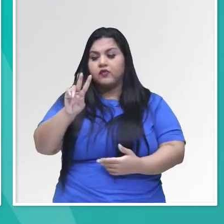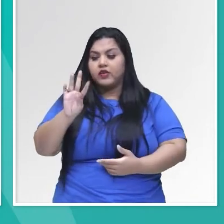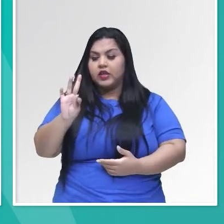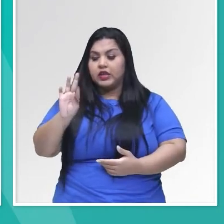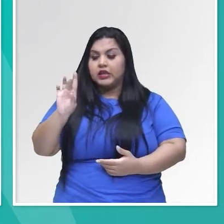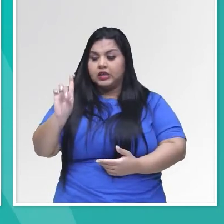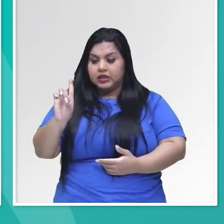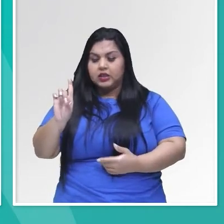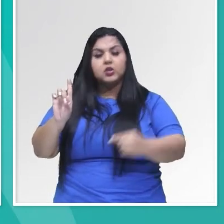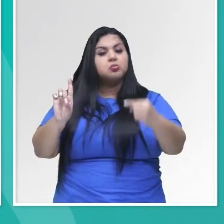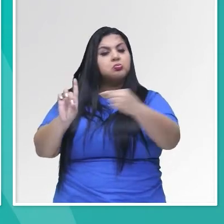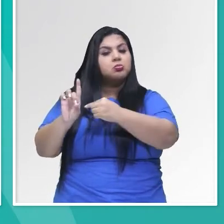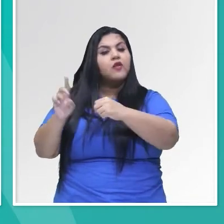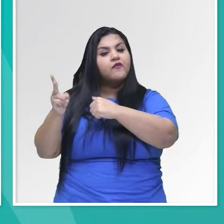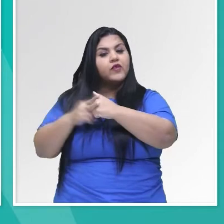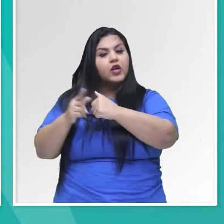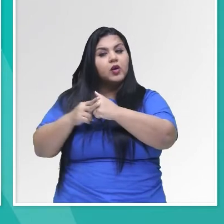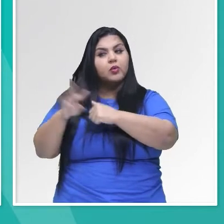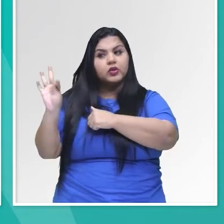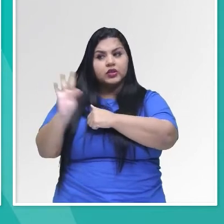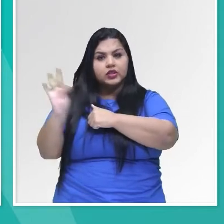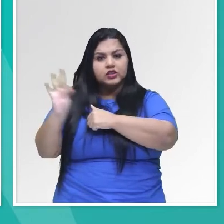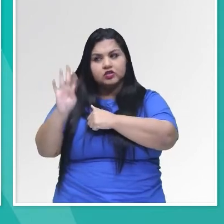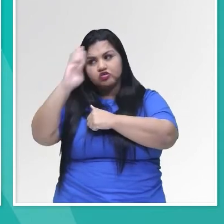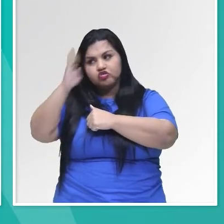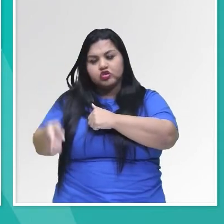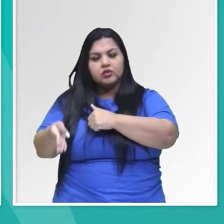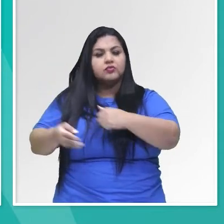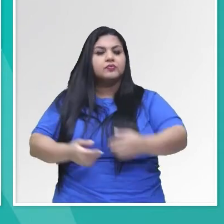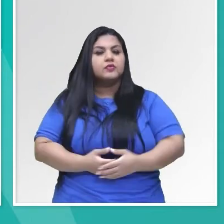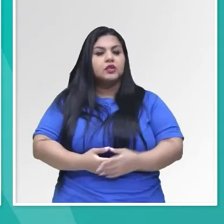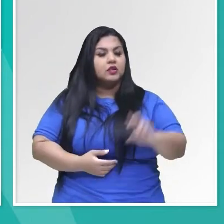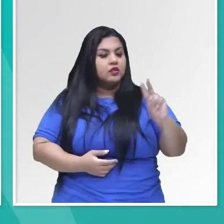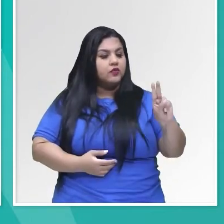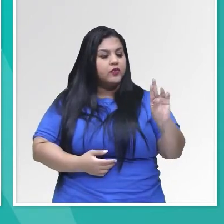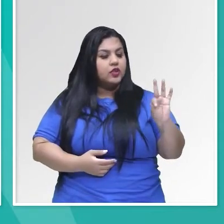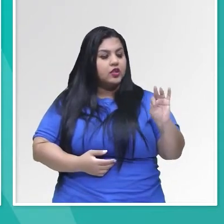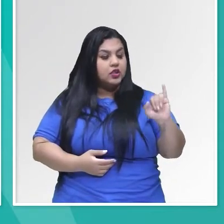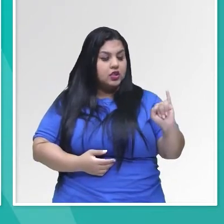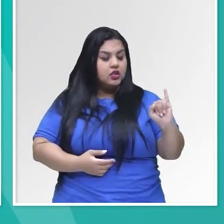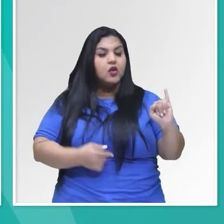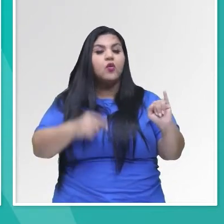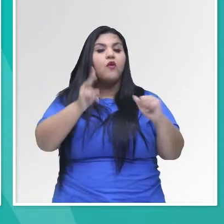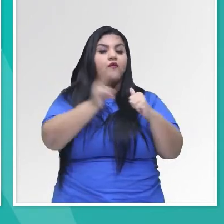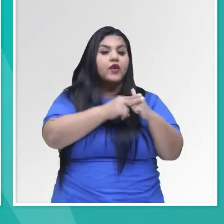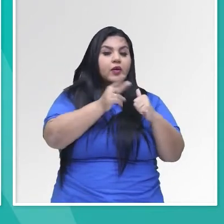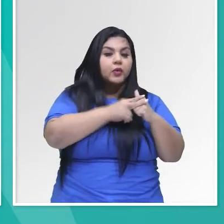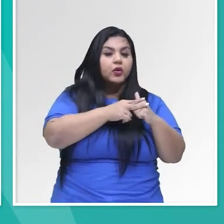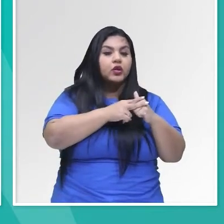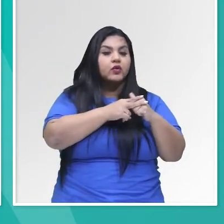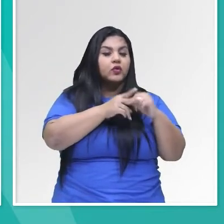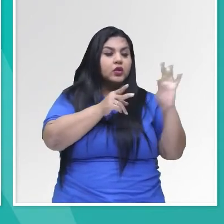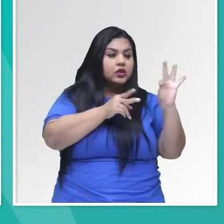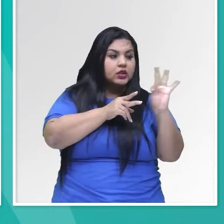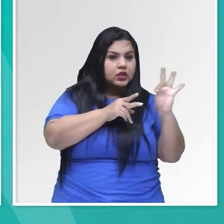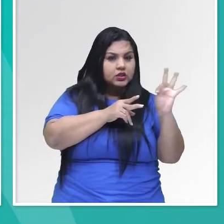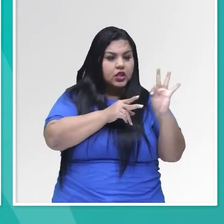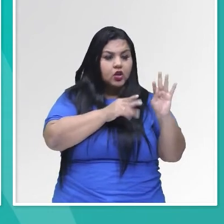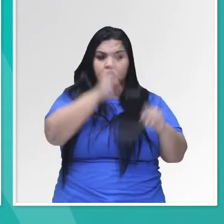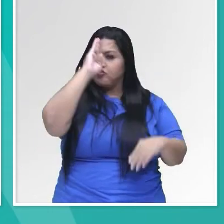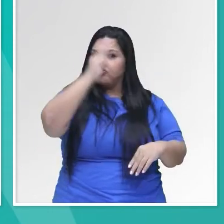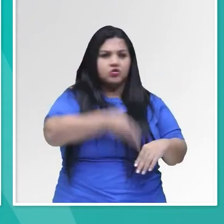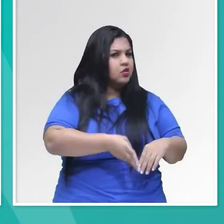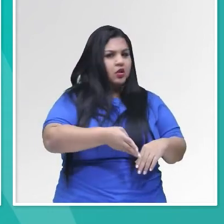significa verbo transitivo direto. VTI significa verbo transitivo